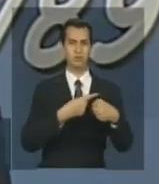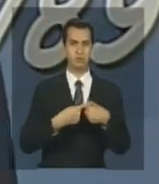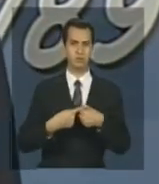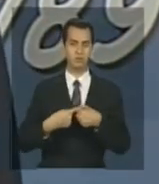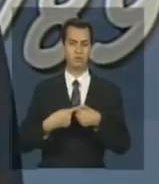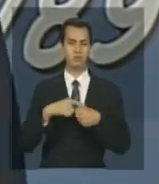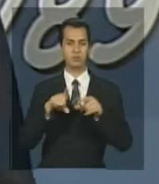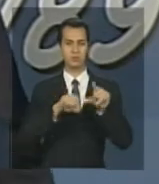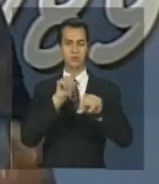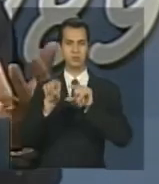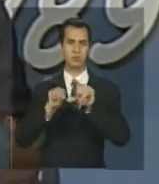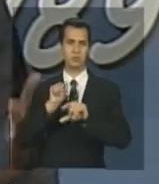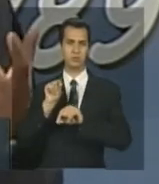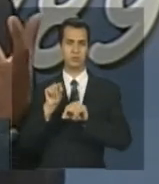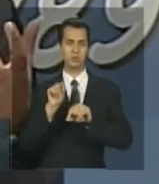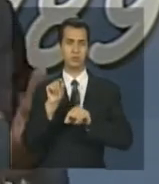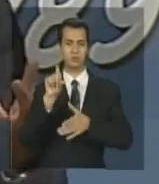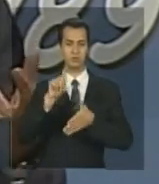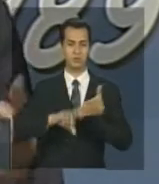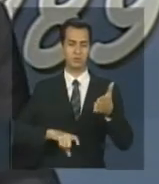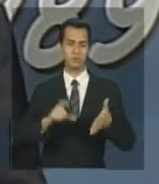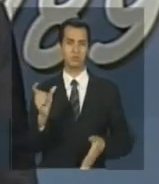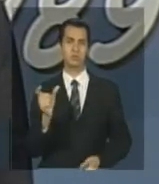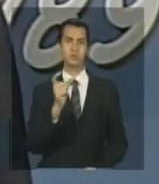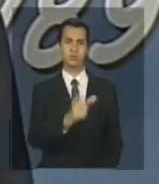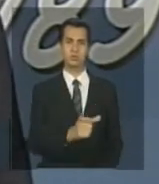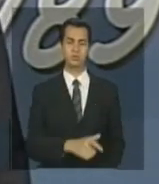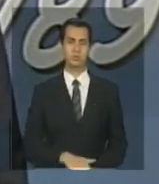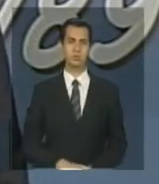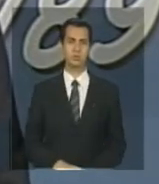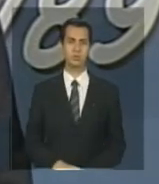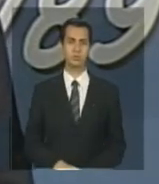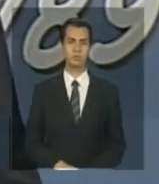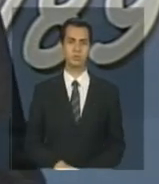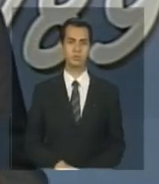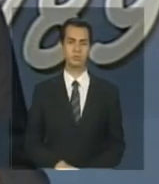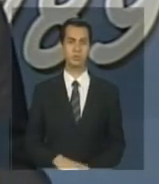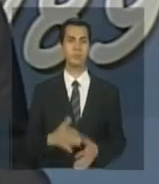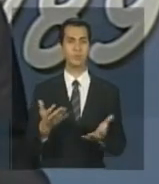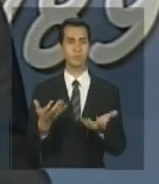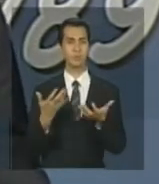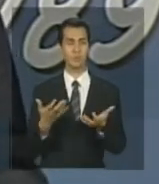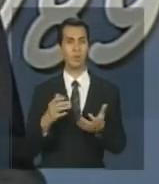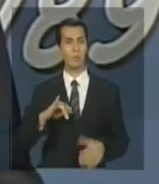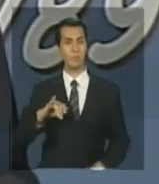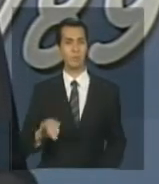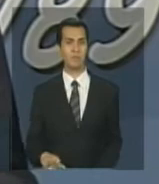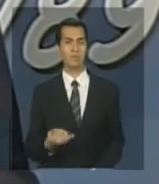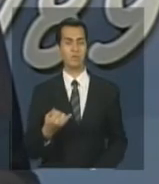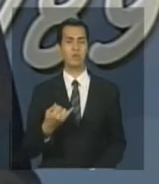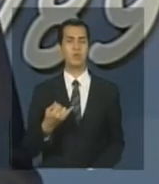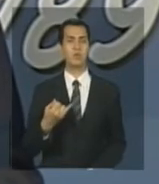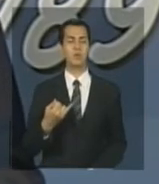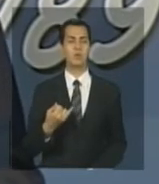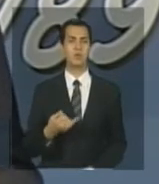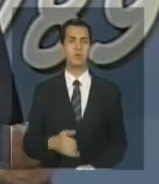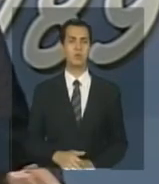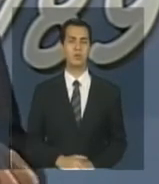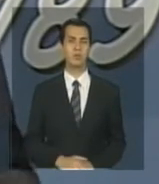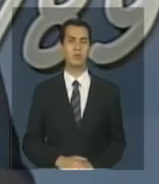e selecionados para viver essa experiência quero aproveitar aqui a oportunidade